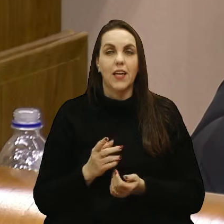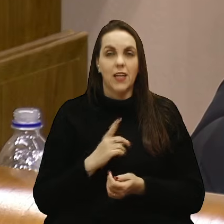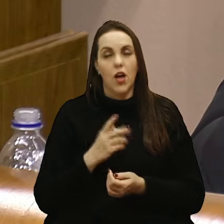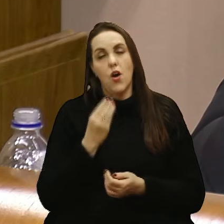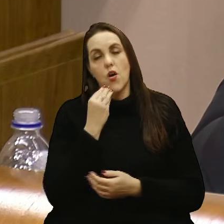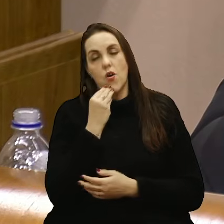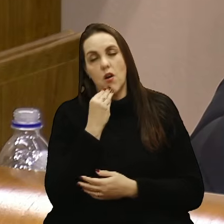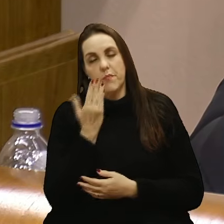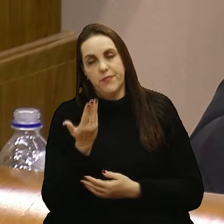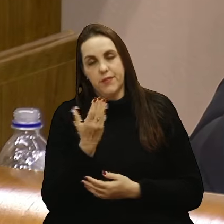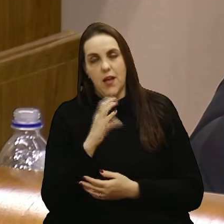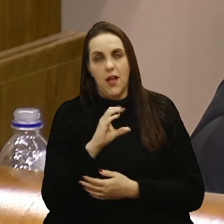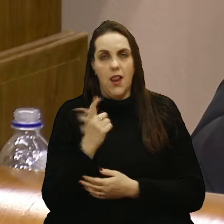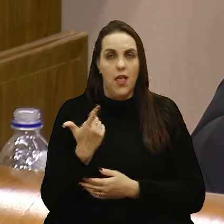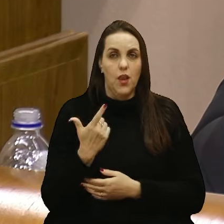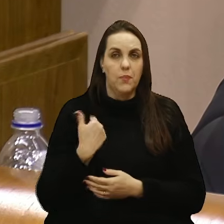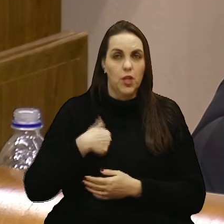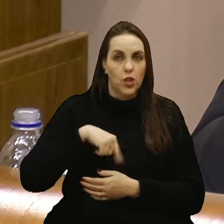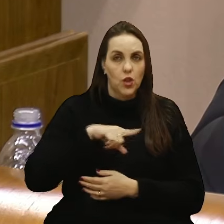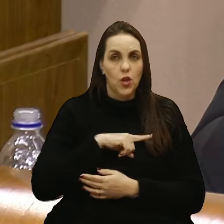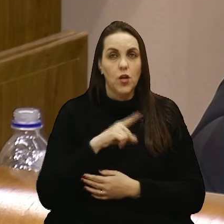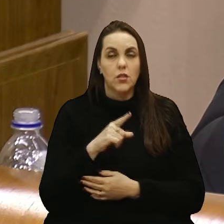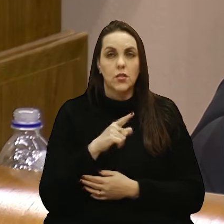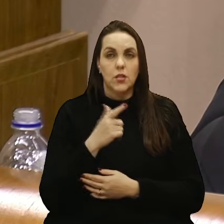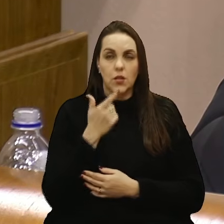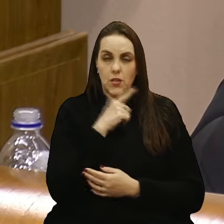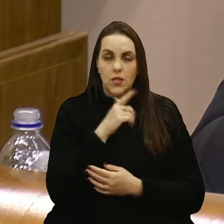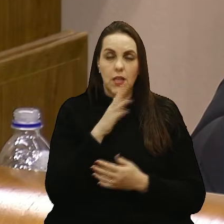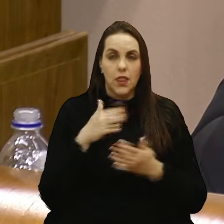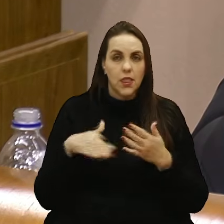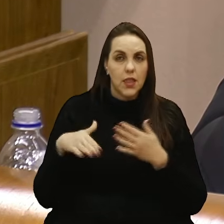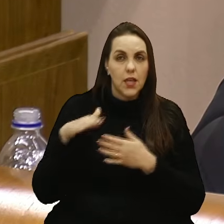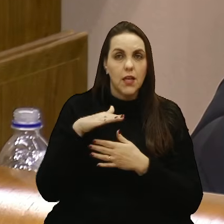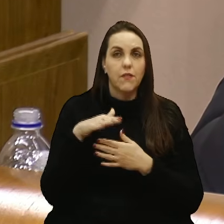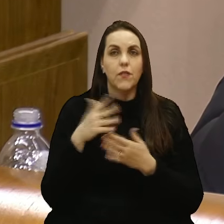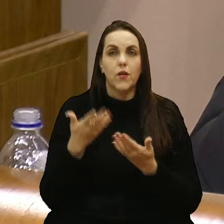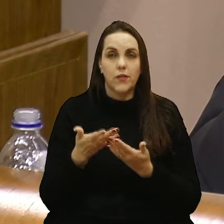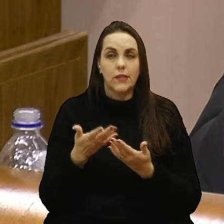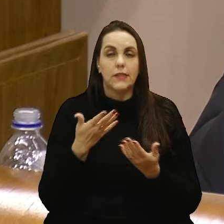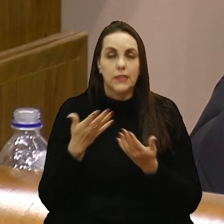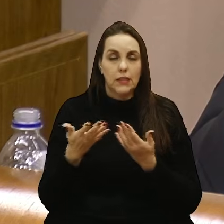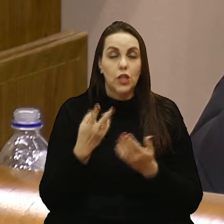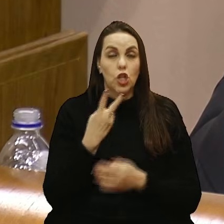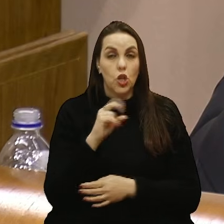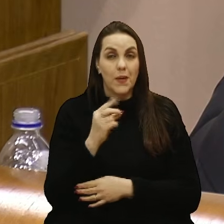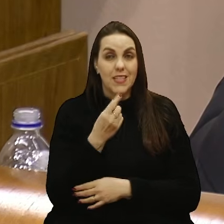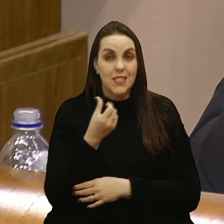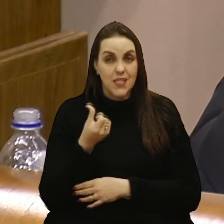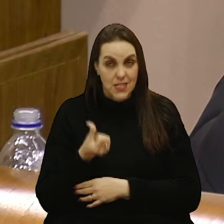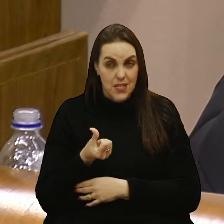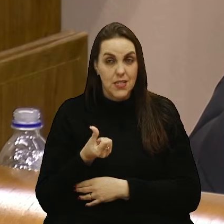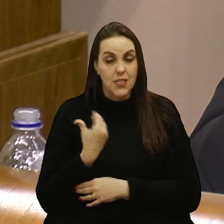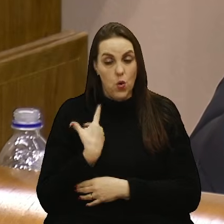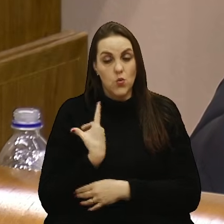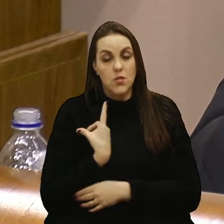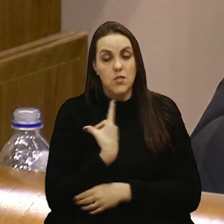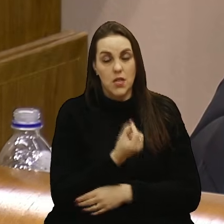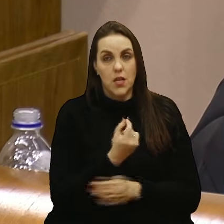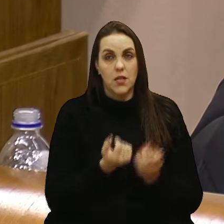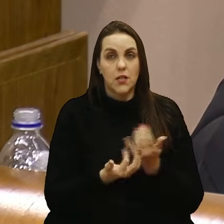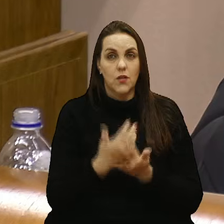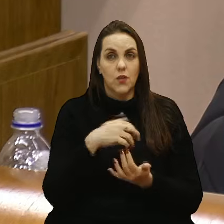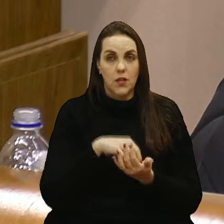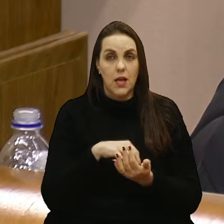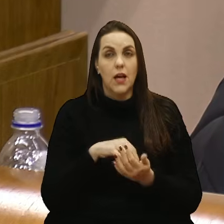que para nós chegar ao nível que nós estávamos em 2016, quando eu saí da Codeca, demora um